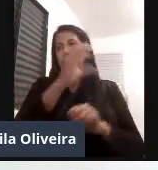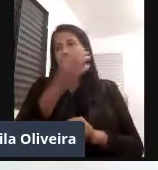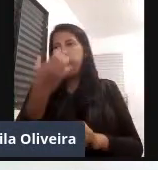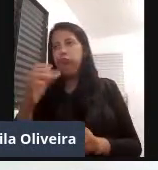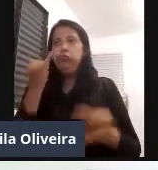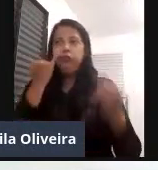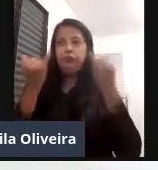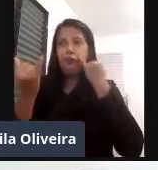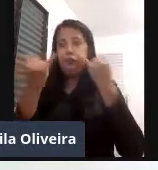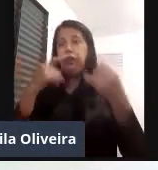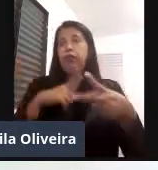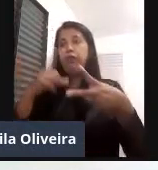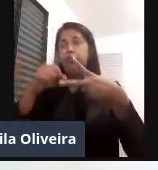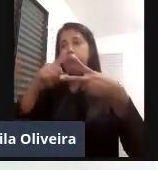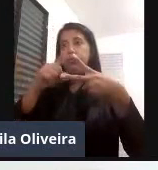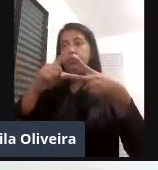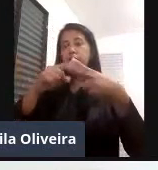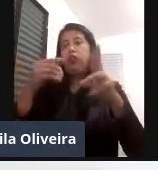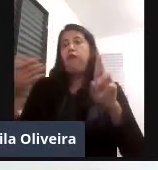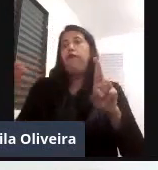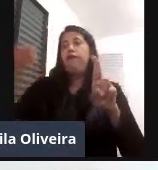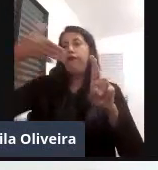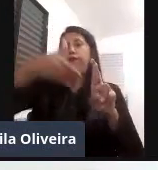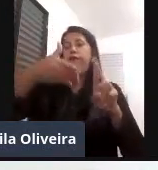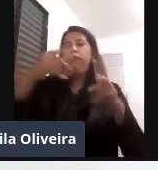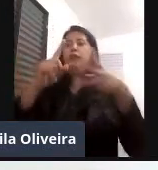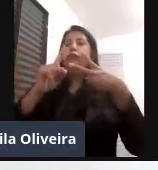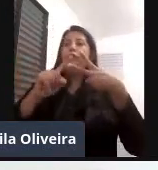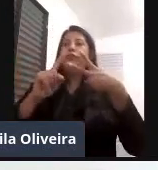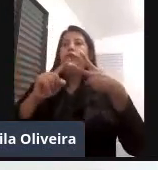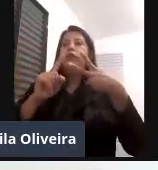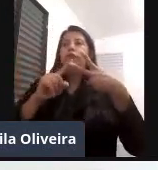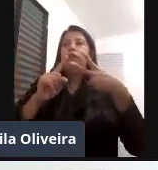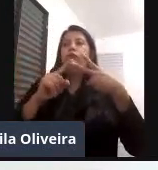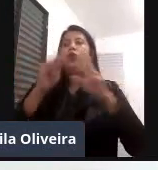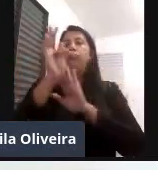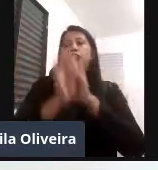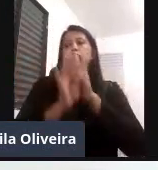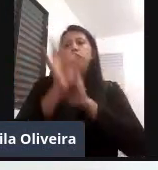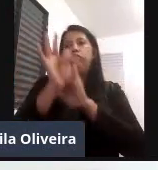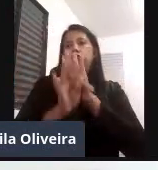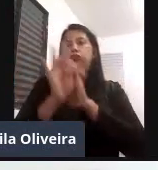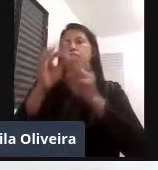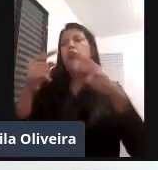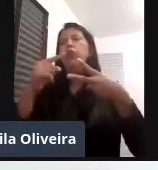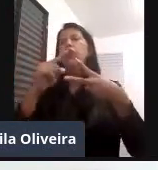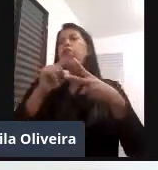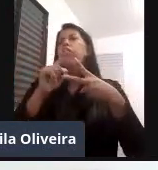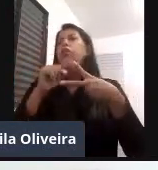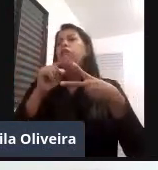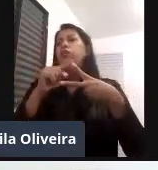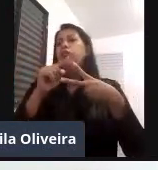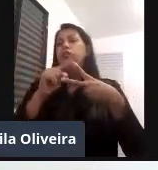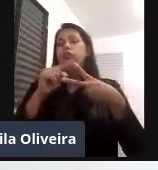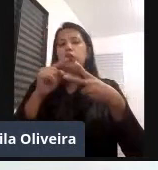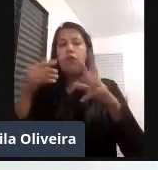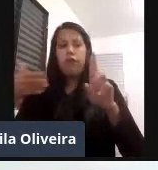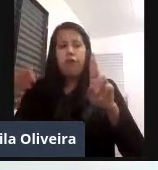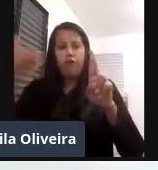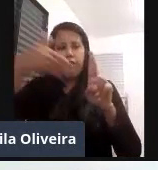tipo referencial e do tipo textual. O tipo referencial são bases que